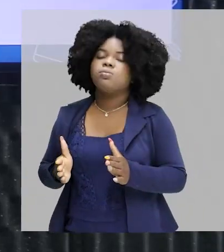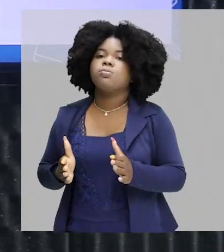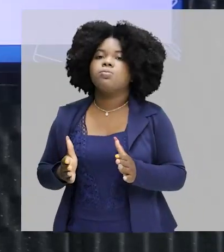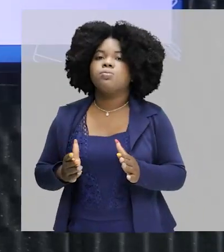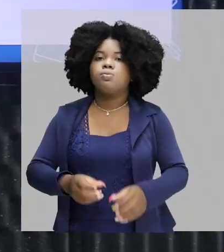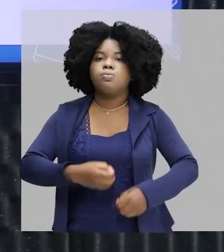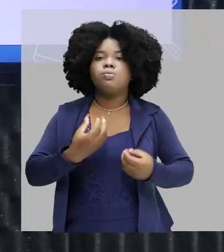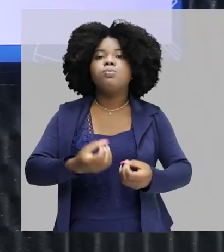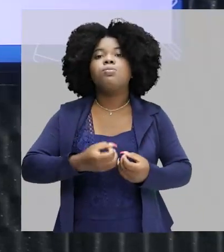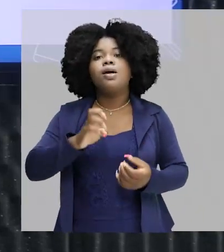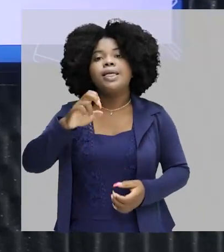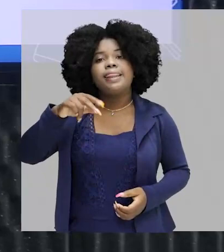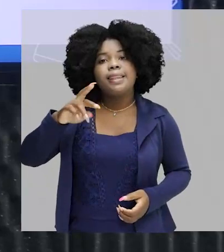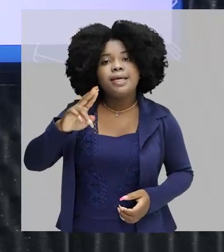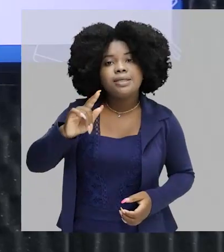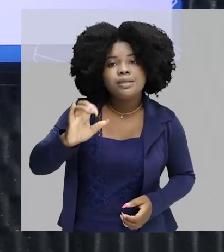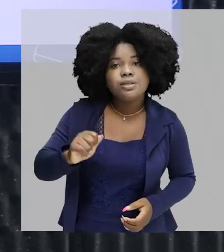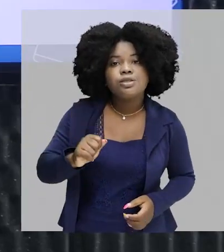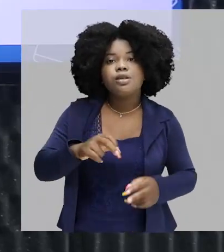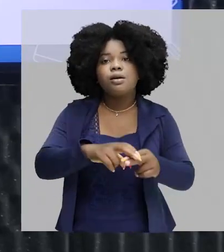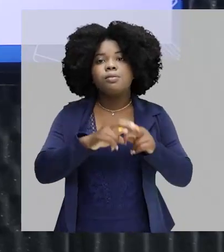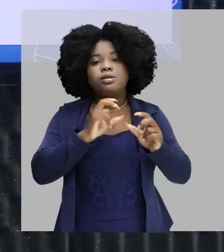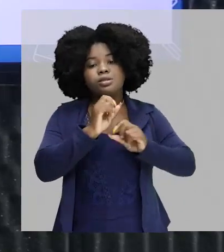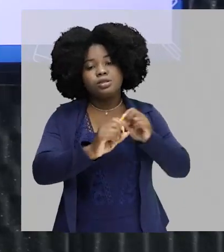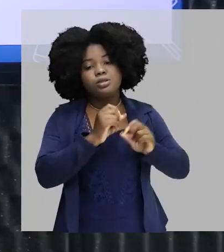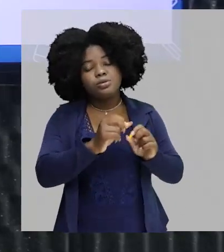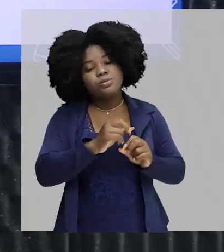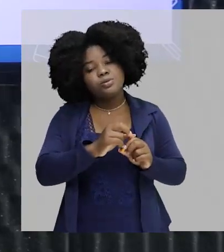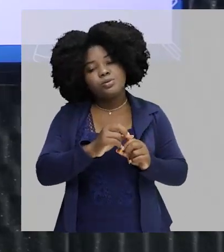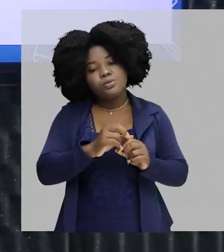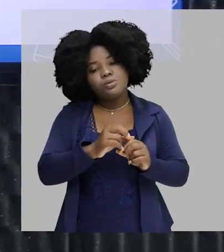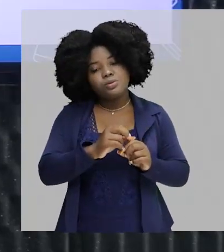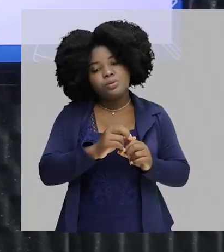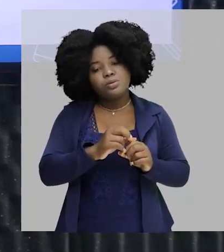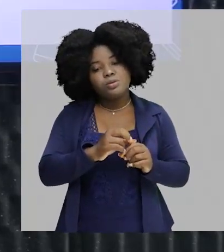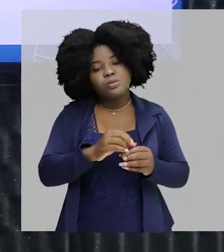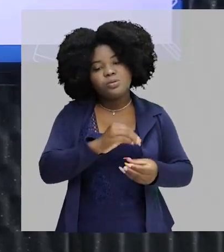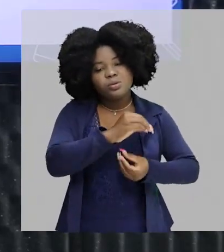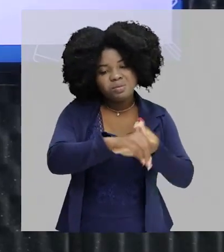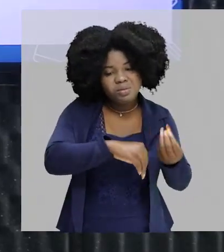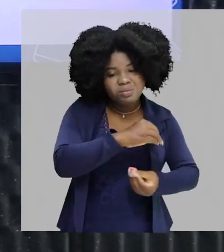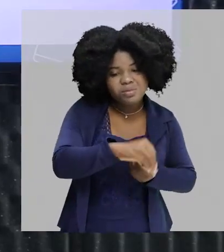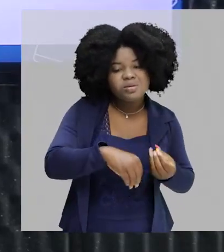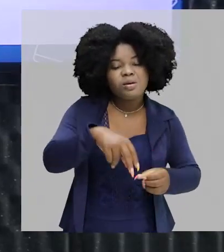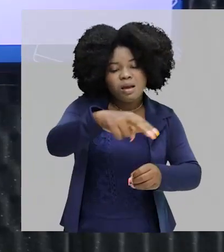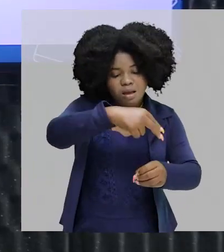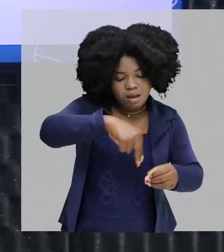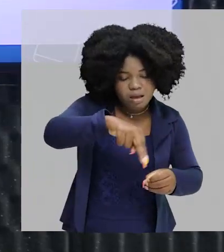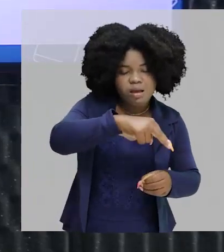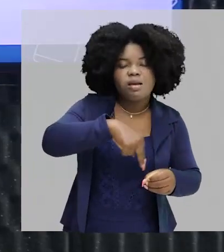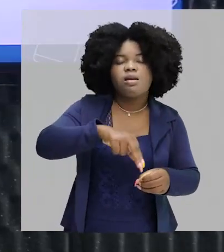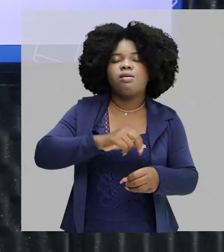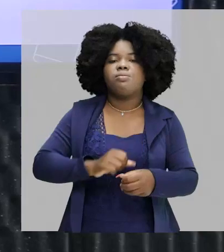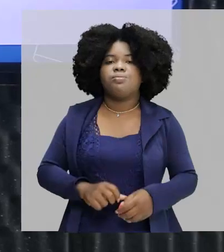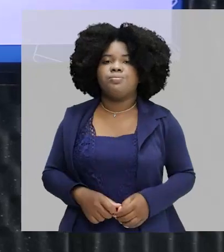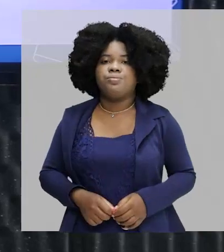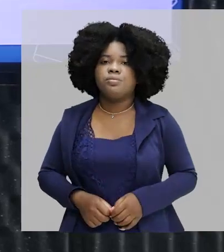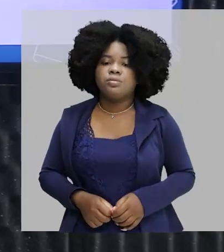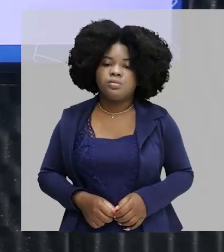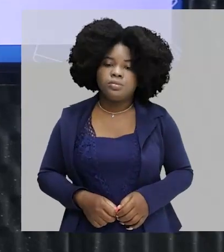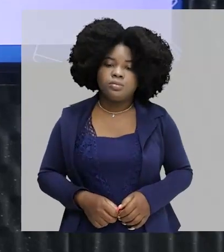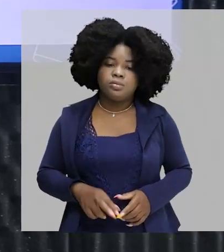para gerar energia elétrica a partir de uma reação nuclear, a partir de um fenômeno nuclear. Então,